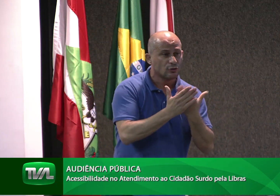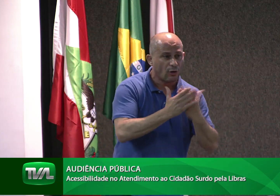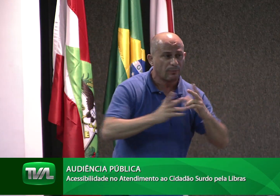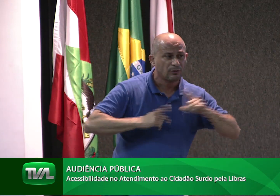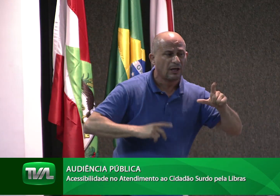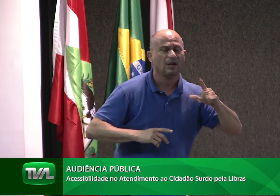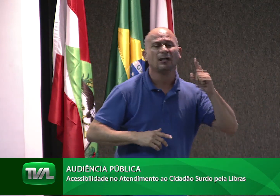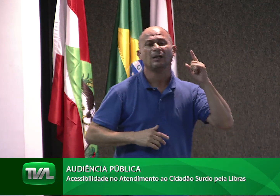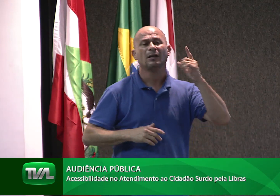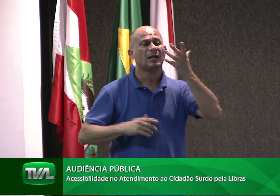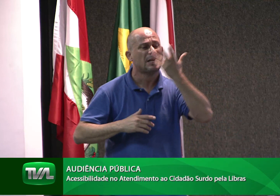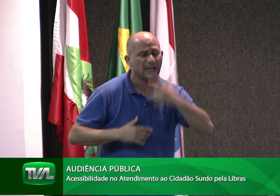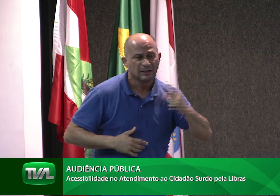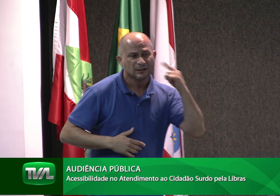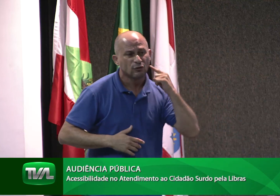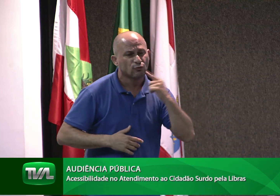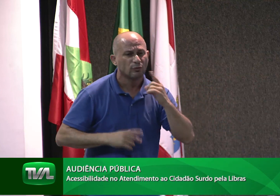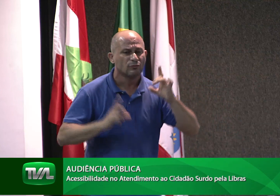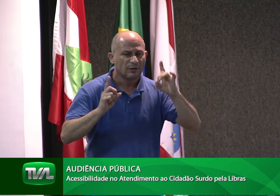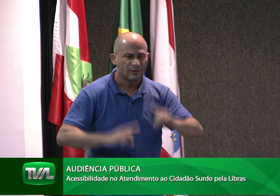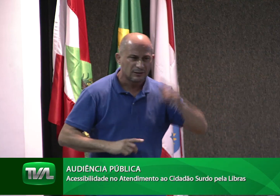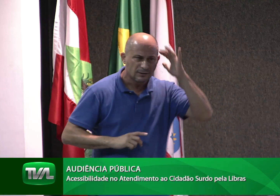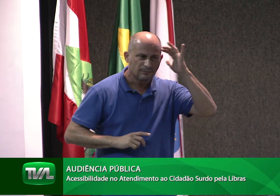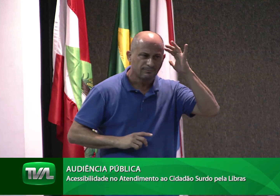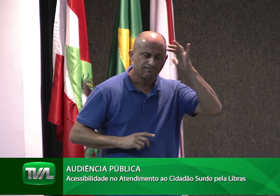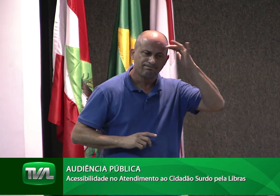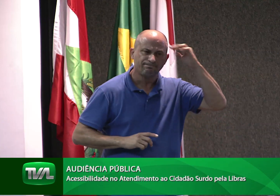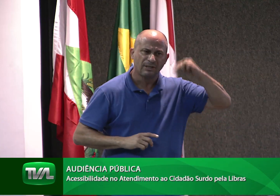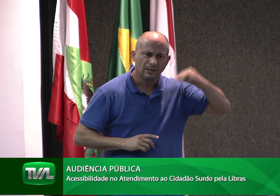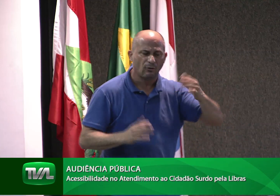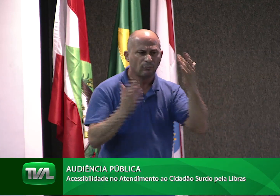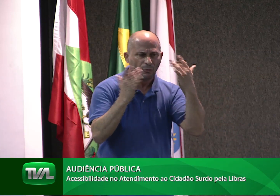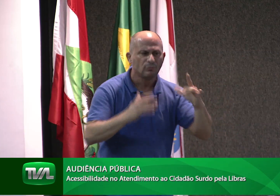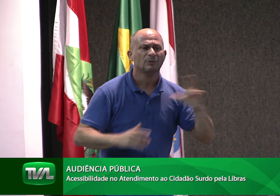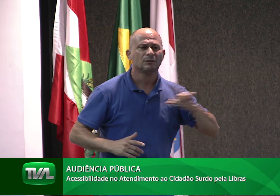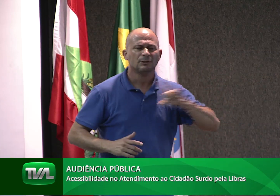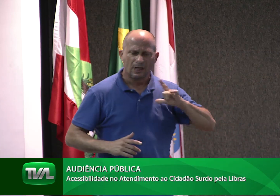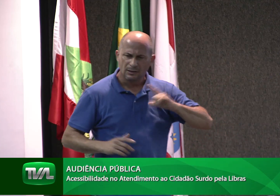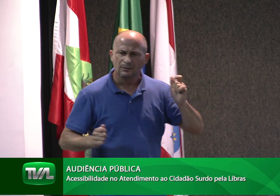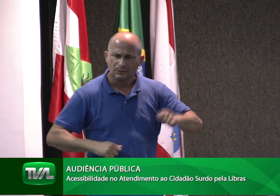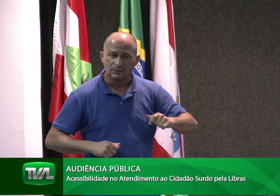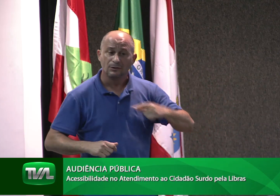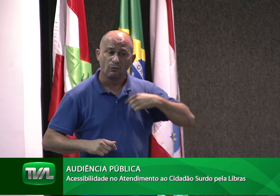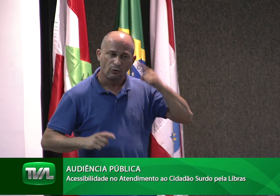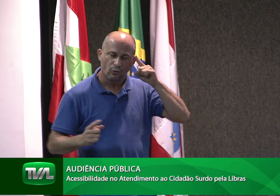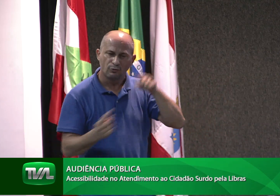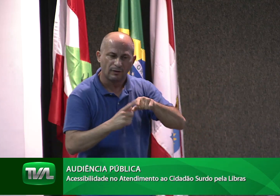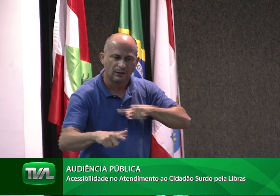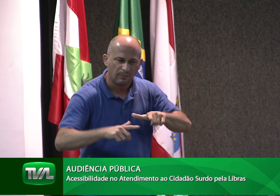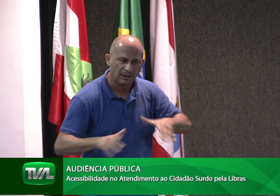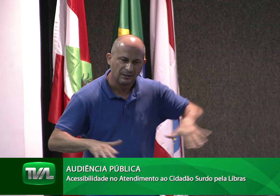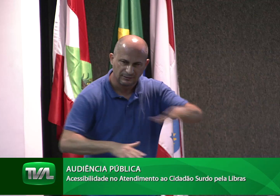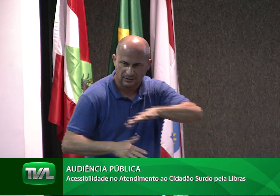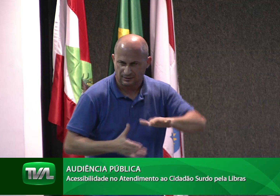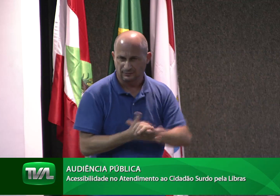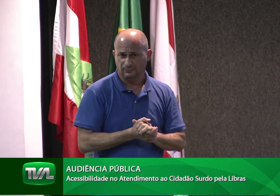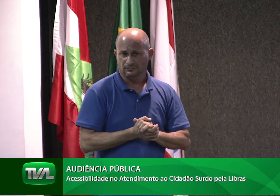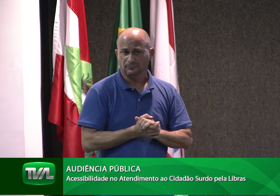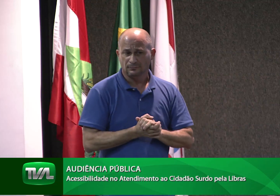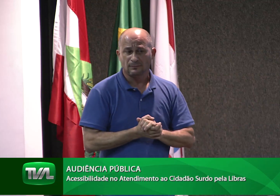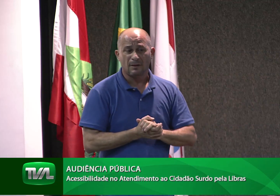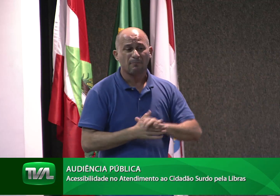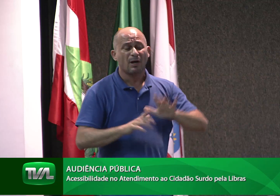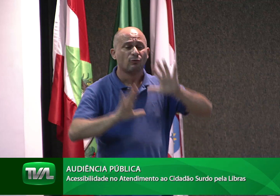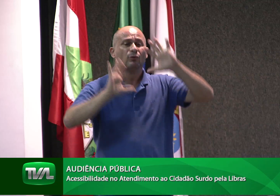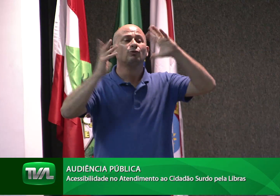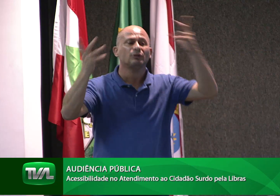Tem lugares onde tem crianças surdas que têm deficiência mental ou que têm autismo. Existem vários. Eu pensei